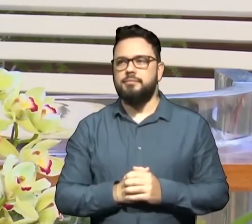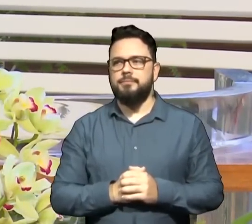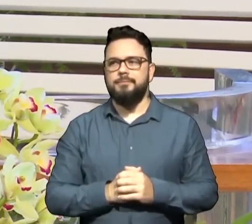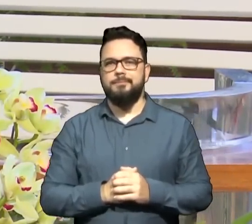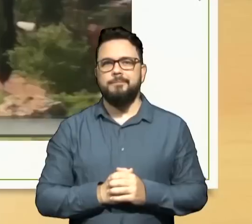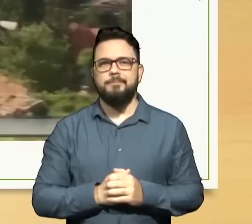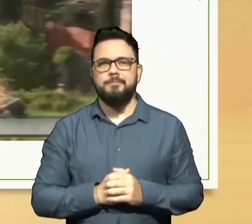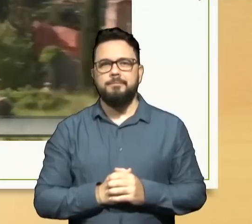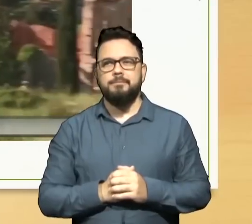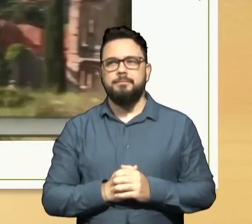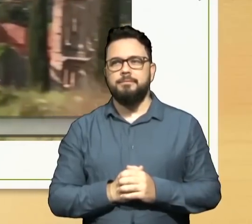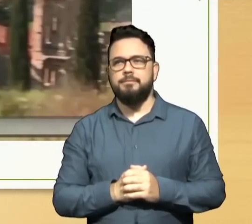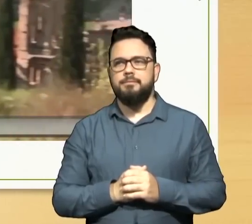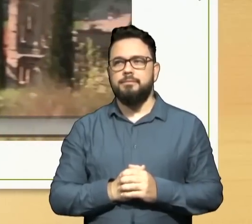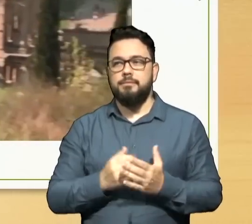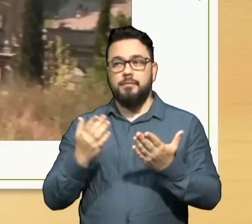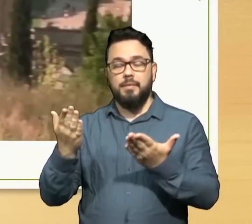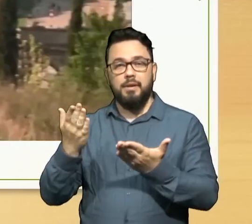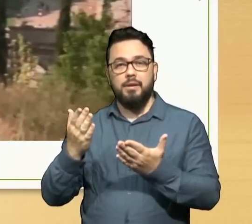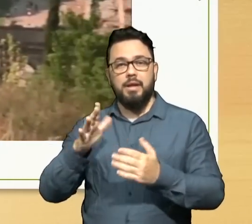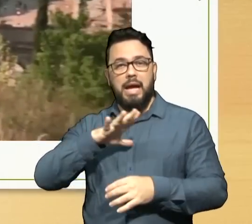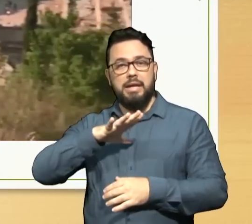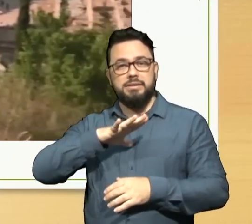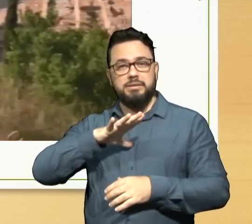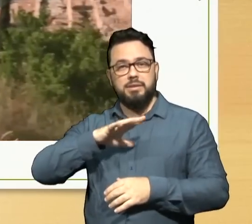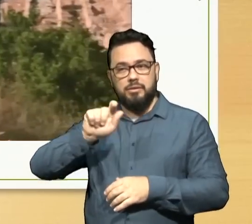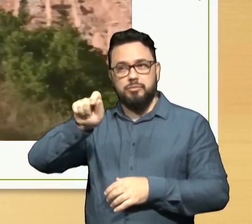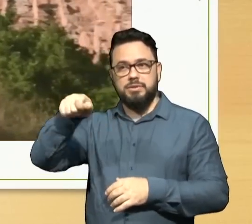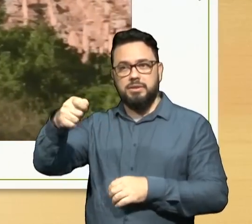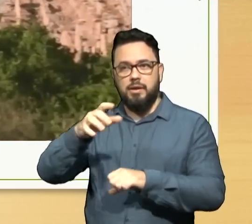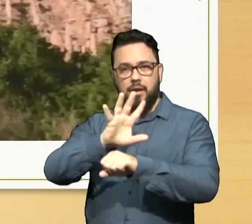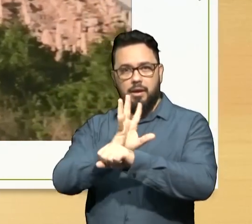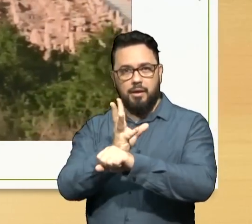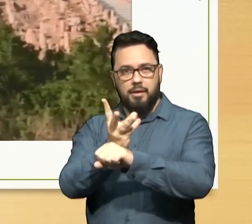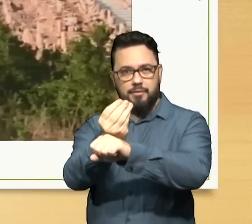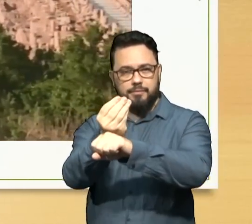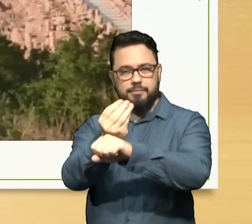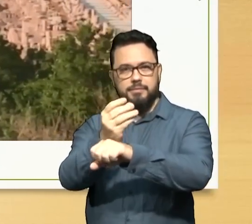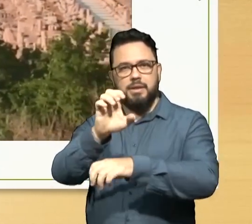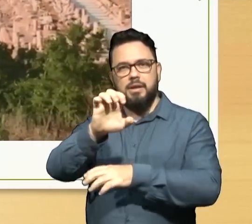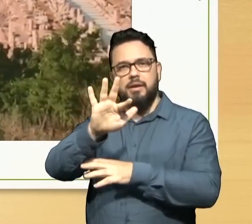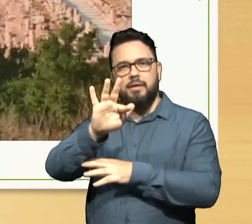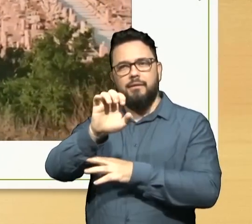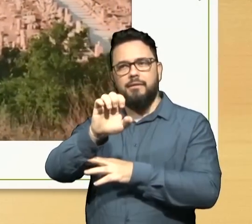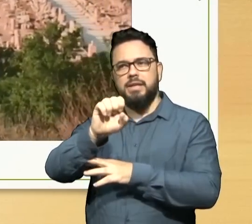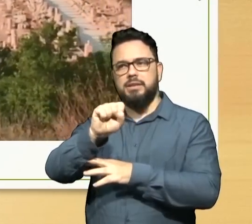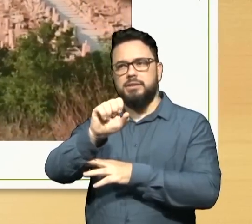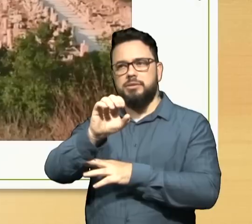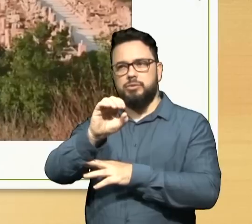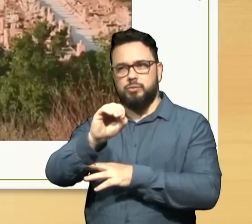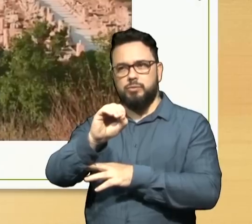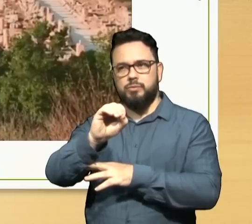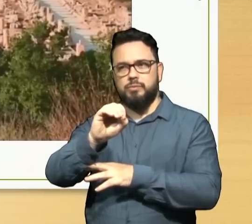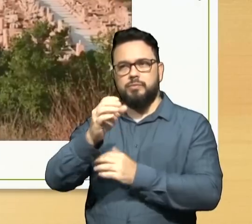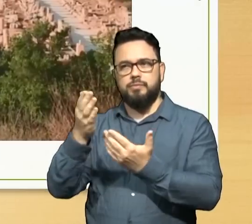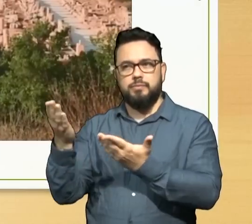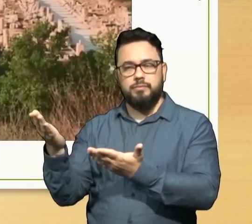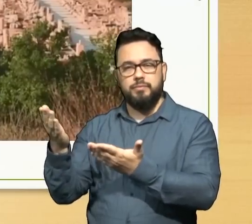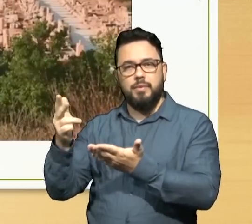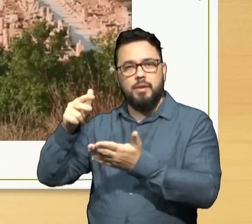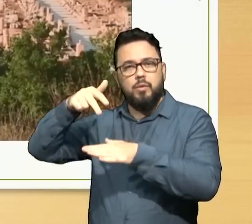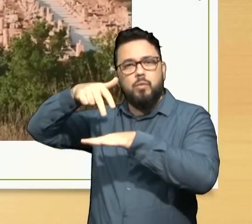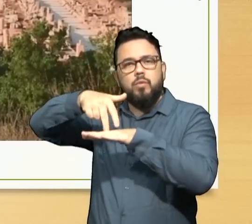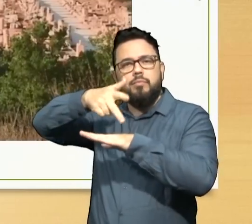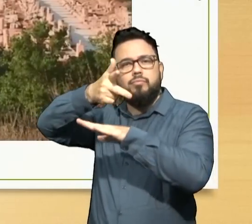vídeo isso aí você está vendo a cidade de Éfeso ah do alto de uma Colina aí no alto de onde está sendo filmado